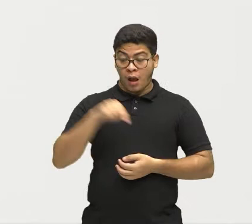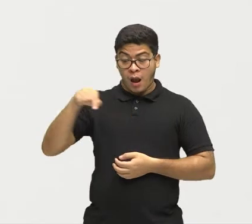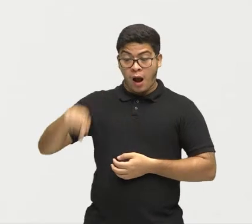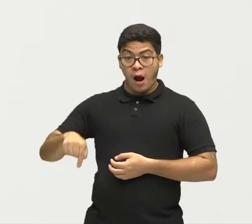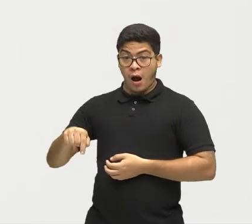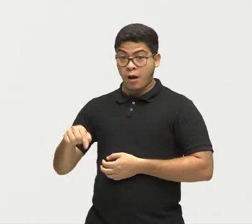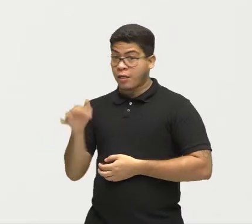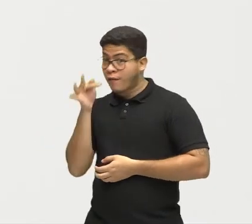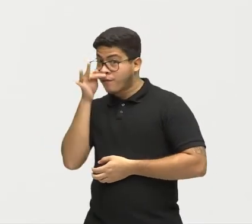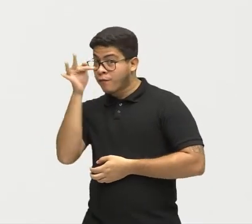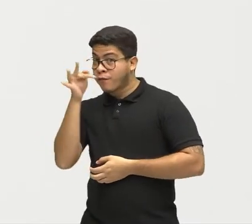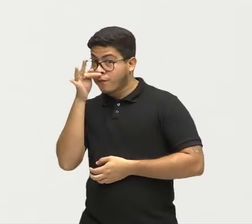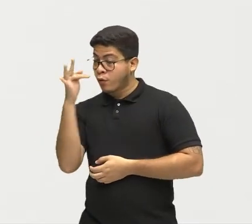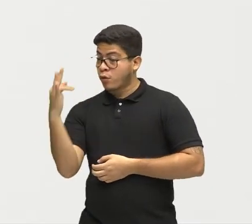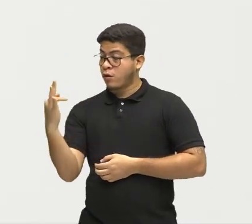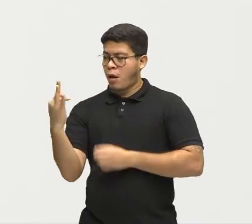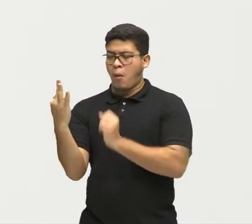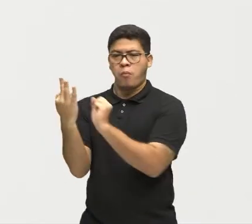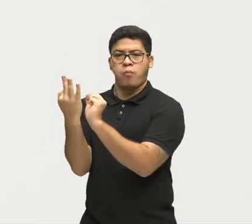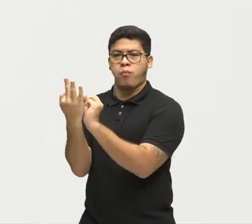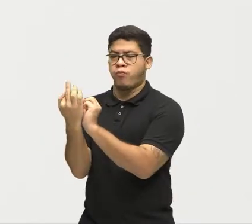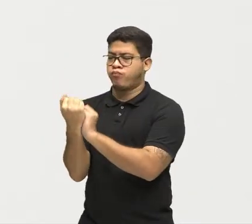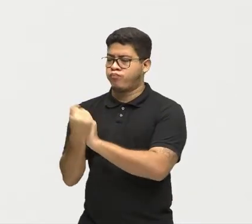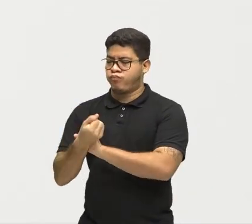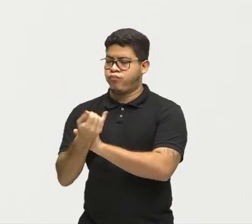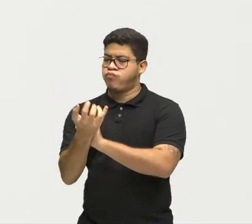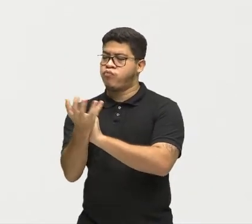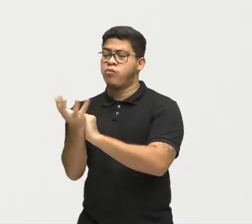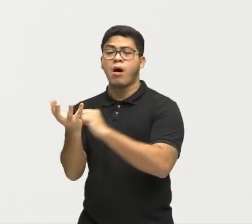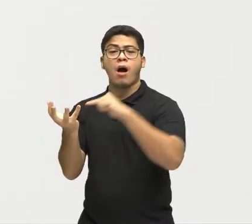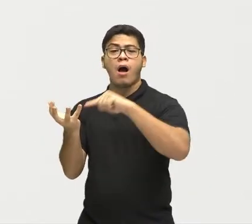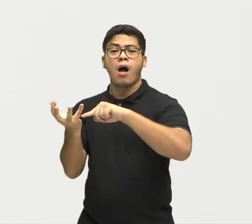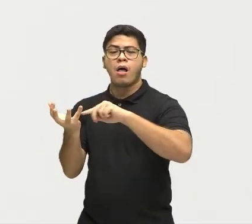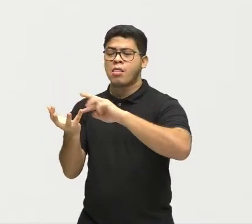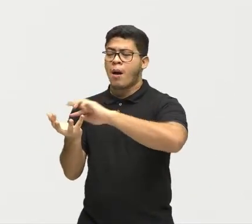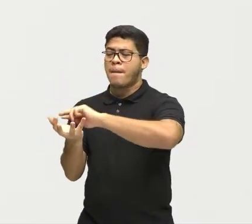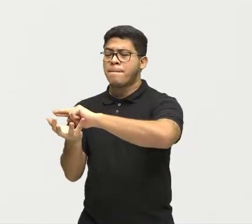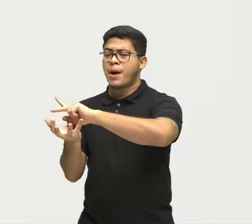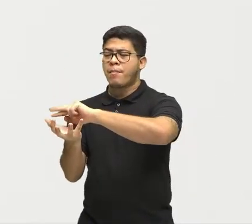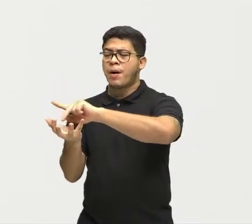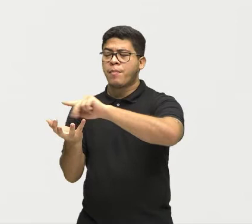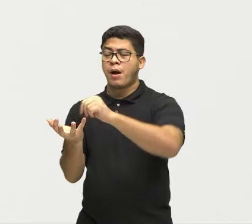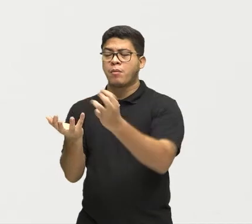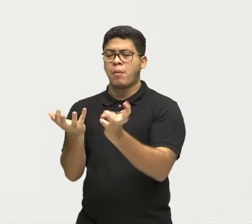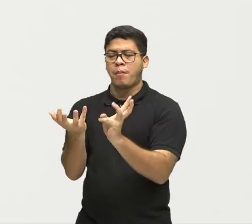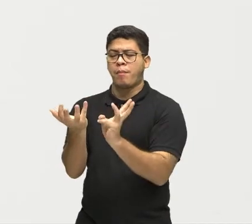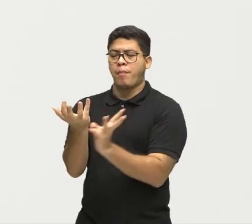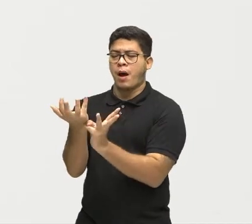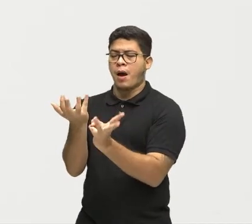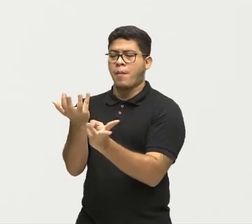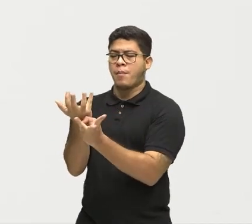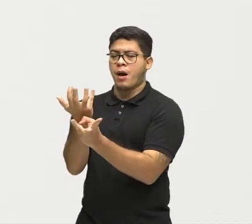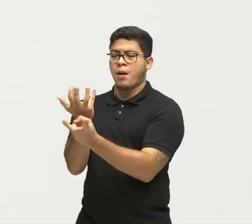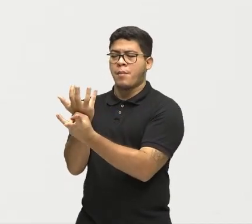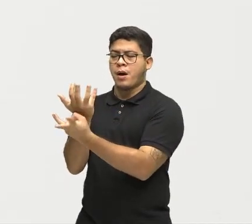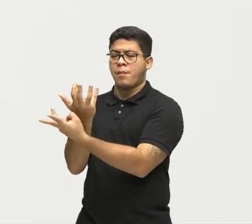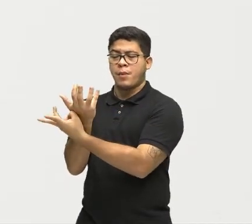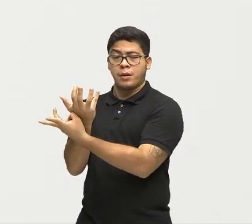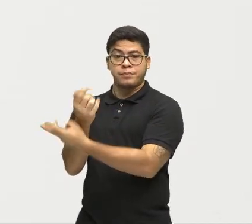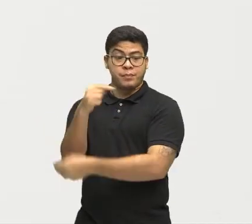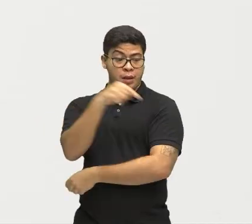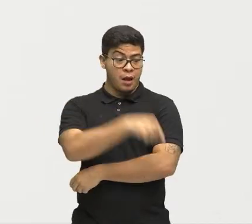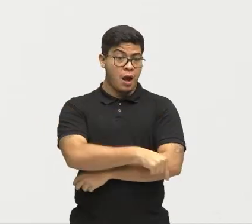base 3 e geralmente em base 4 ou 5 na dicotiledônea. O fruto tem 3 carpelos, 2 a